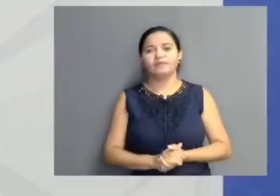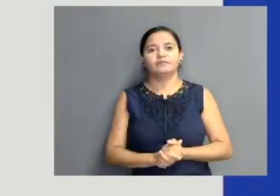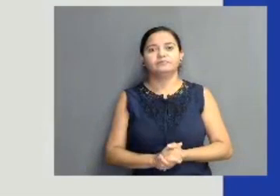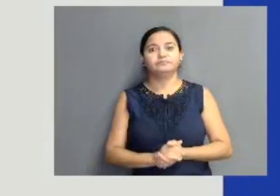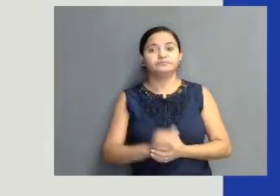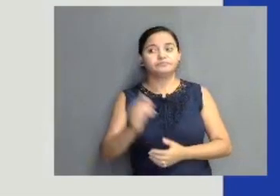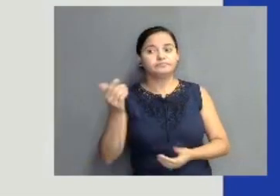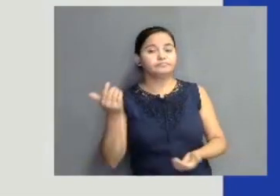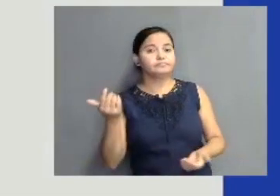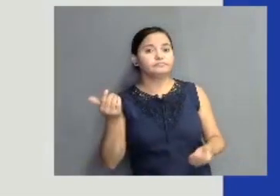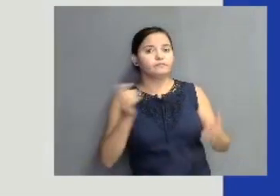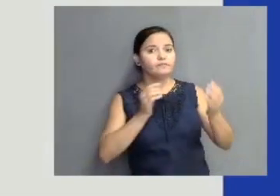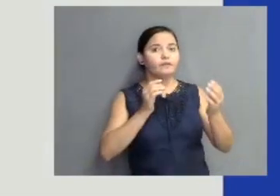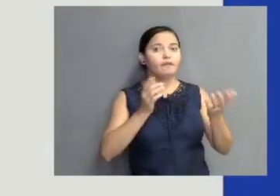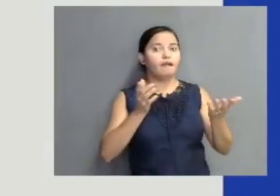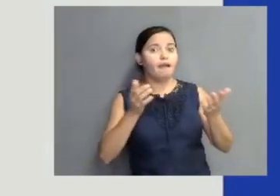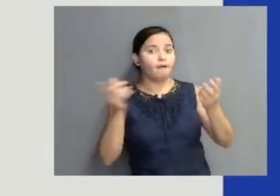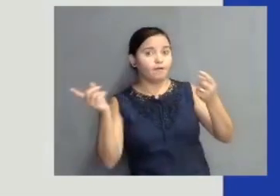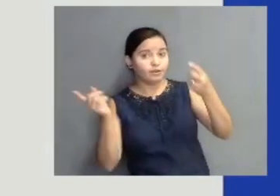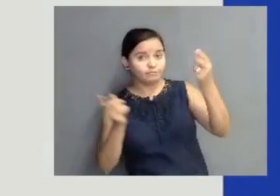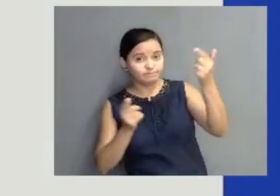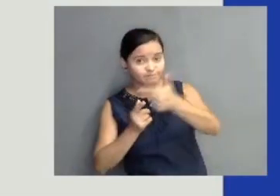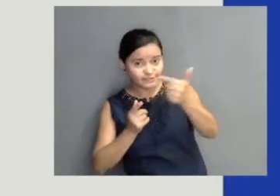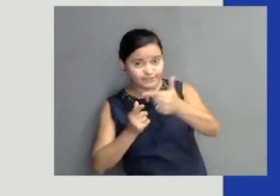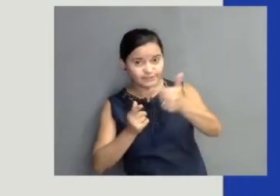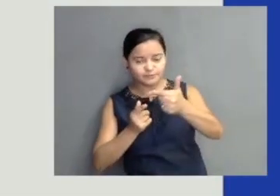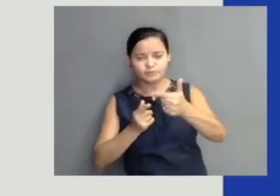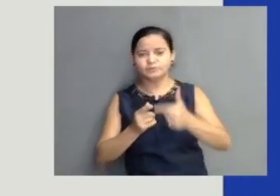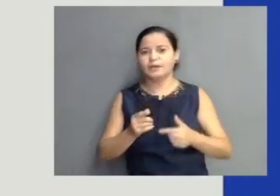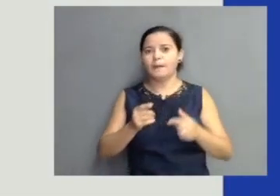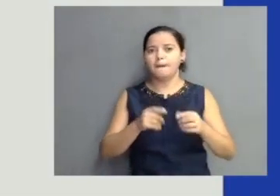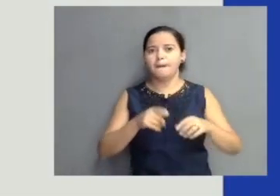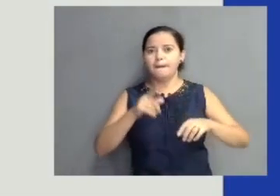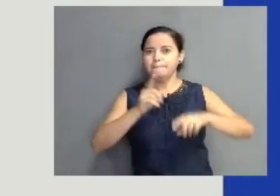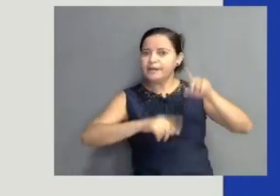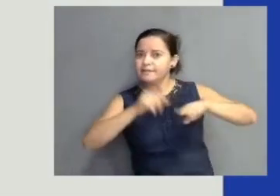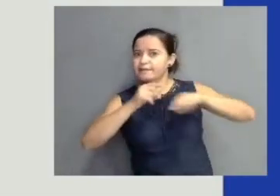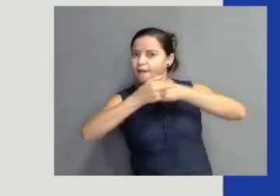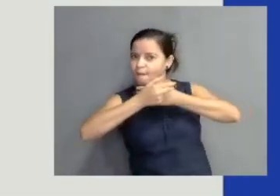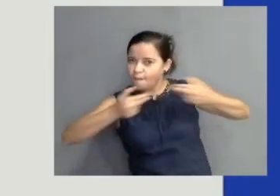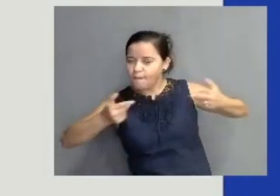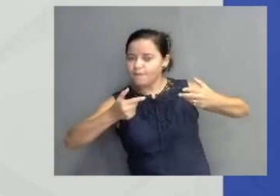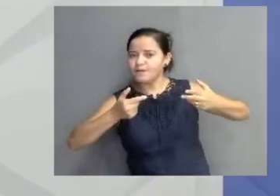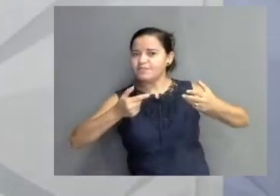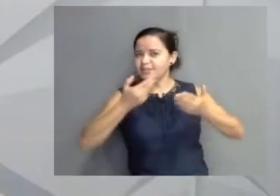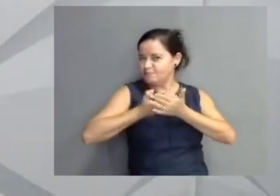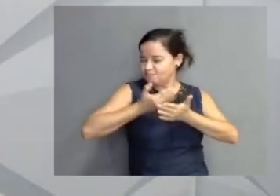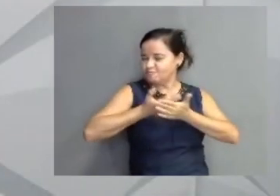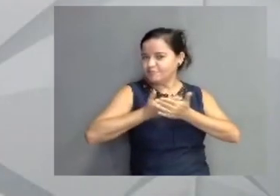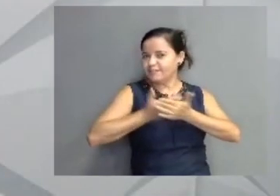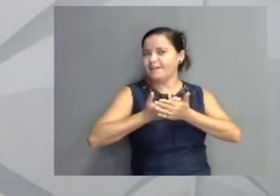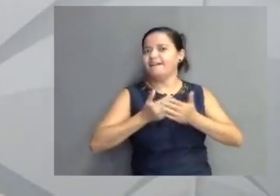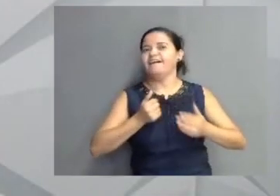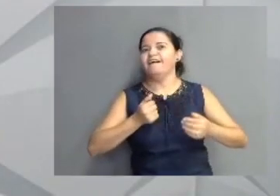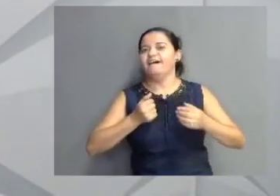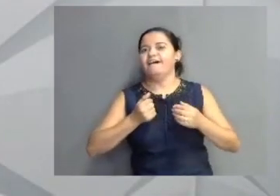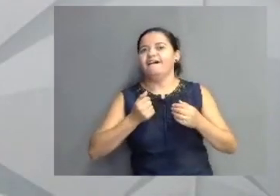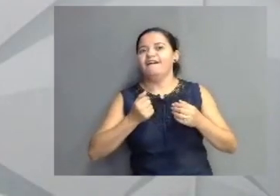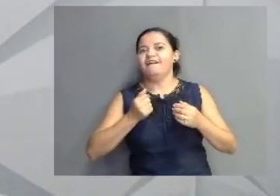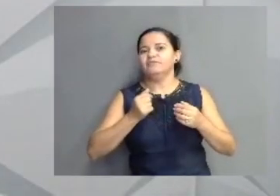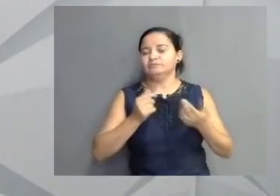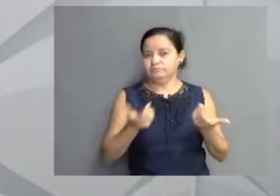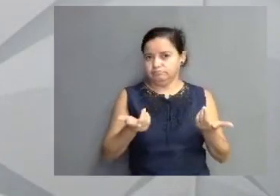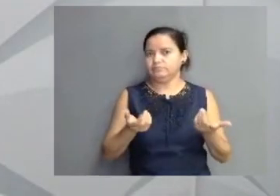2, organize o seu material de estudo, trazendo mais uma vez aqui para mim. Esse segundo